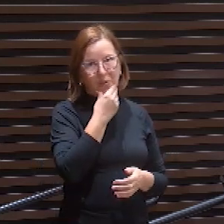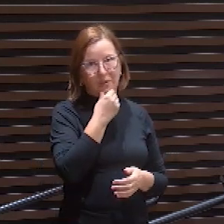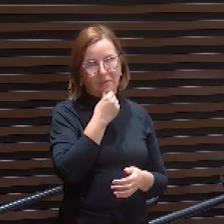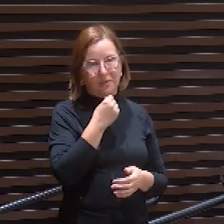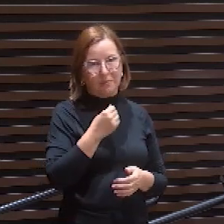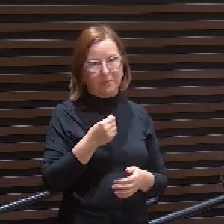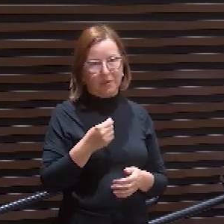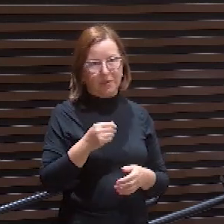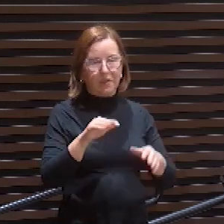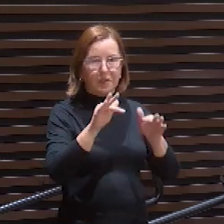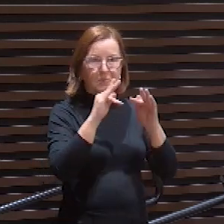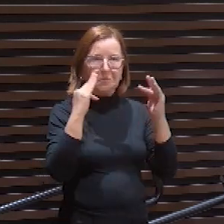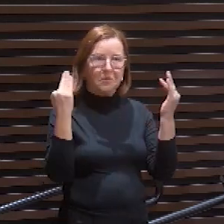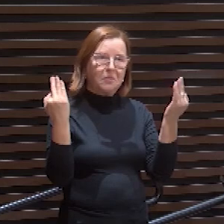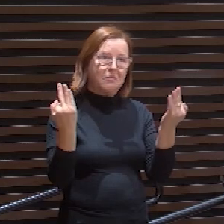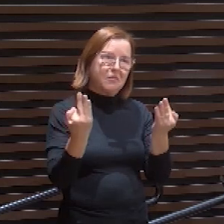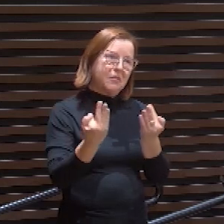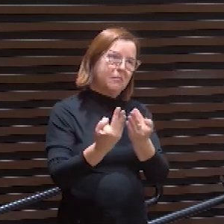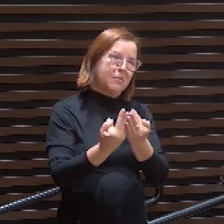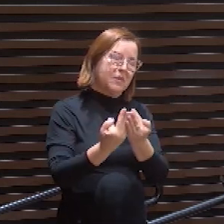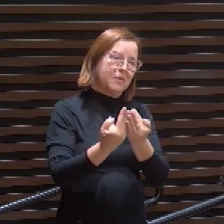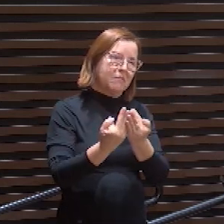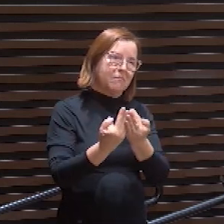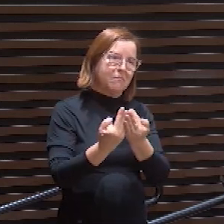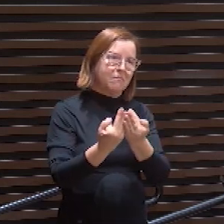uma família